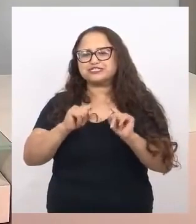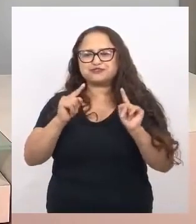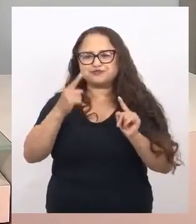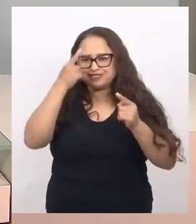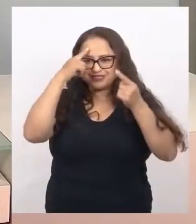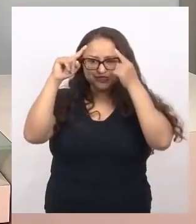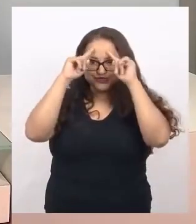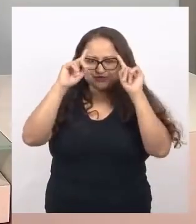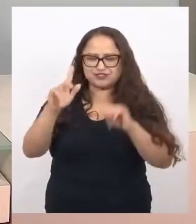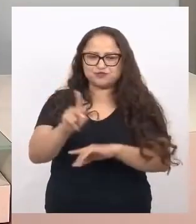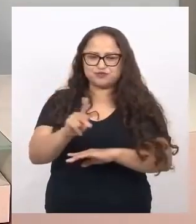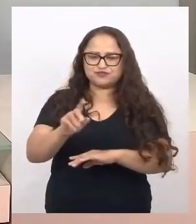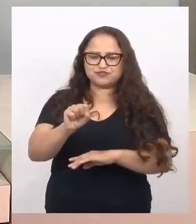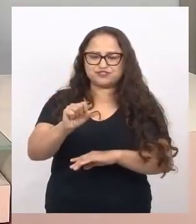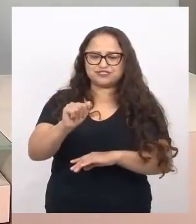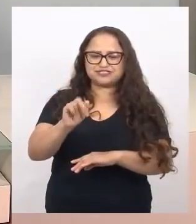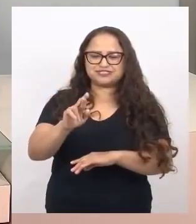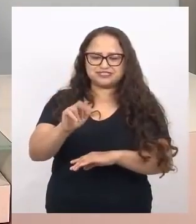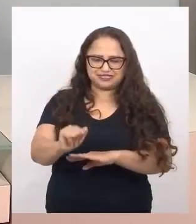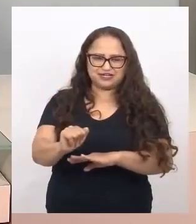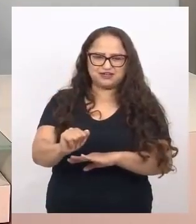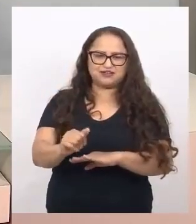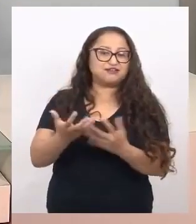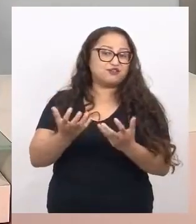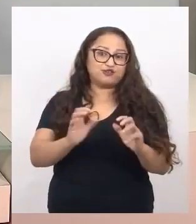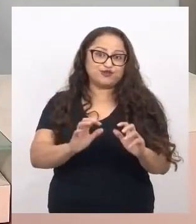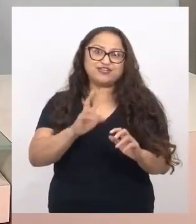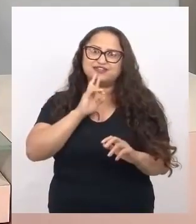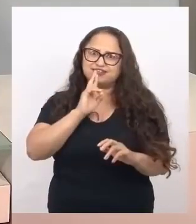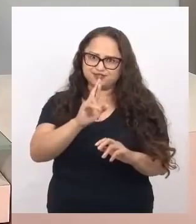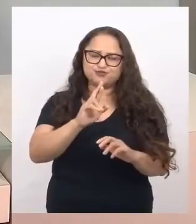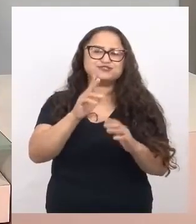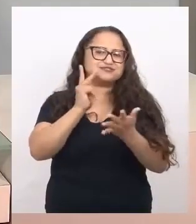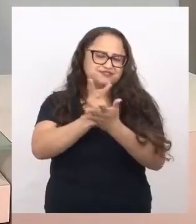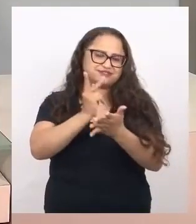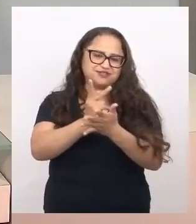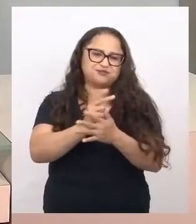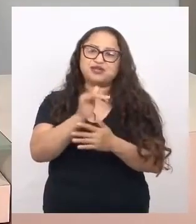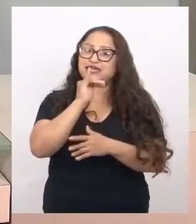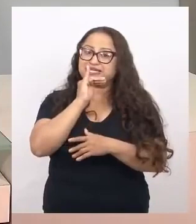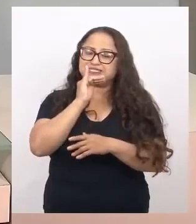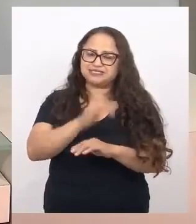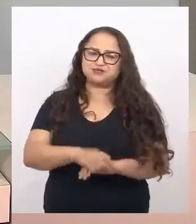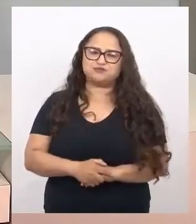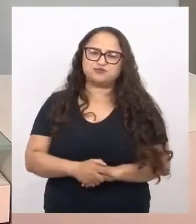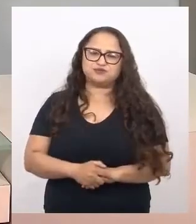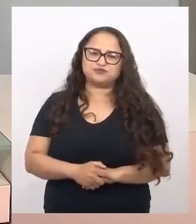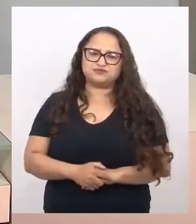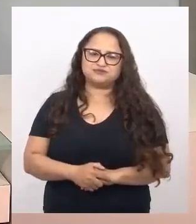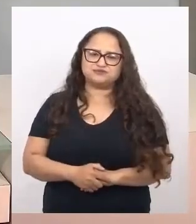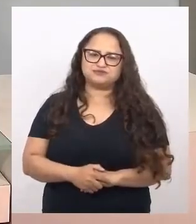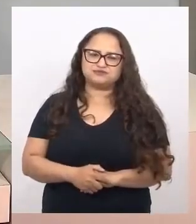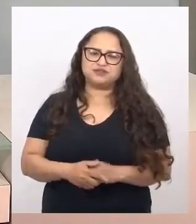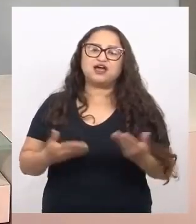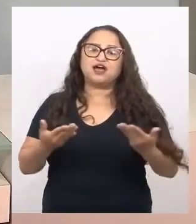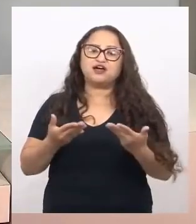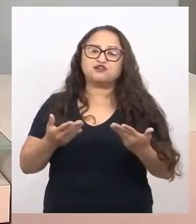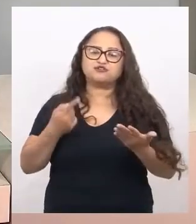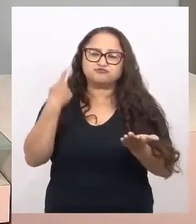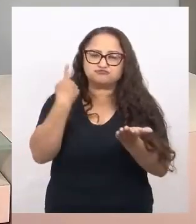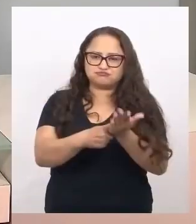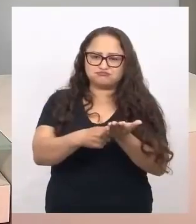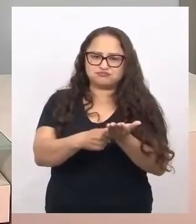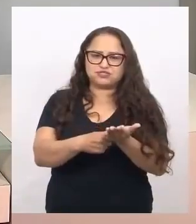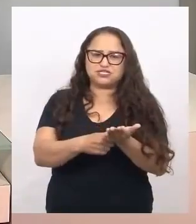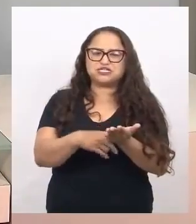da professora Sara, que eu não queria deixar de responder. Um exemplo, vou fazer o compromisso aqui da gente fazer